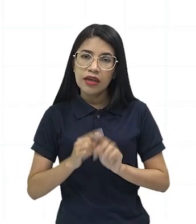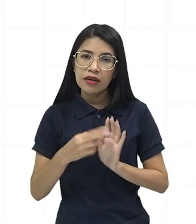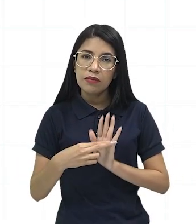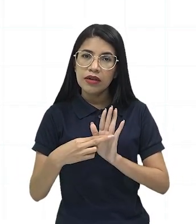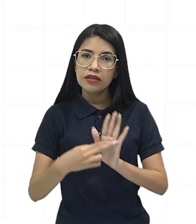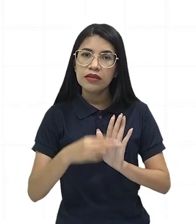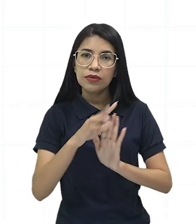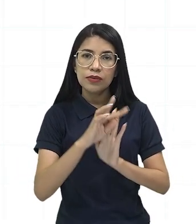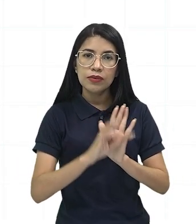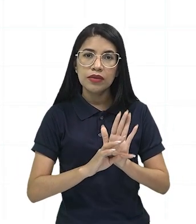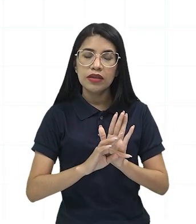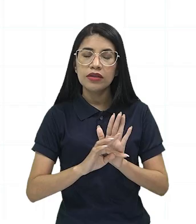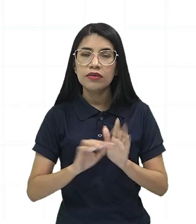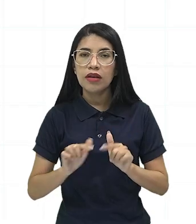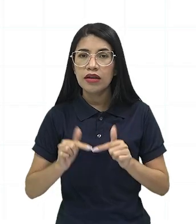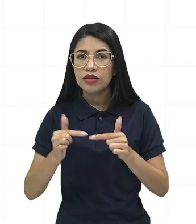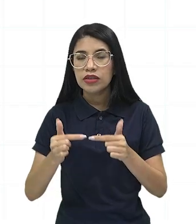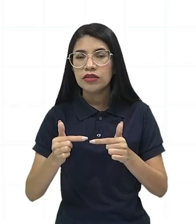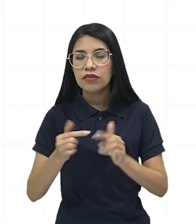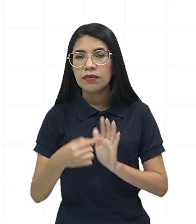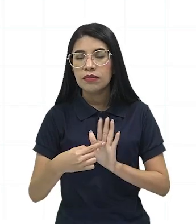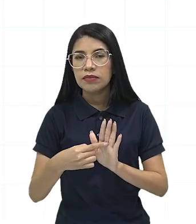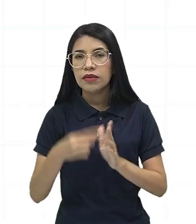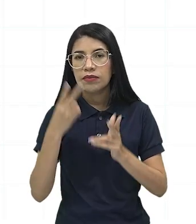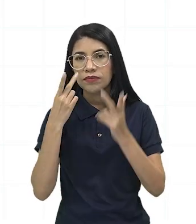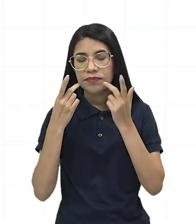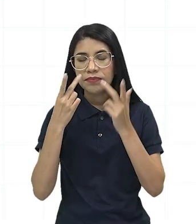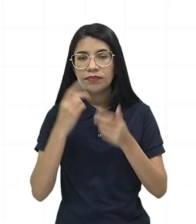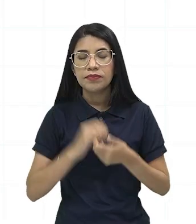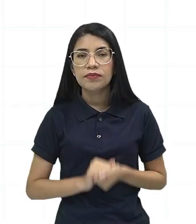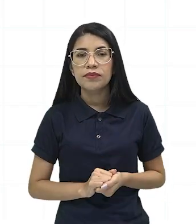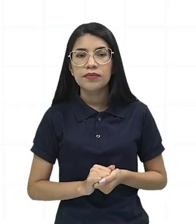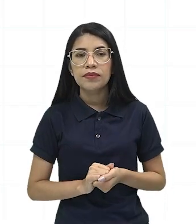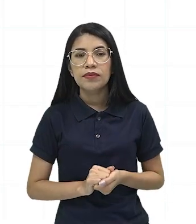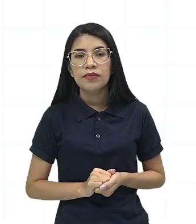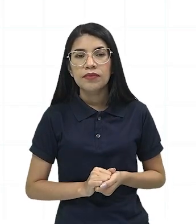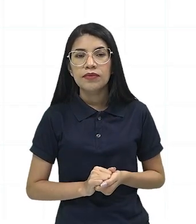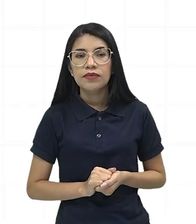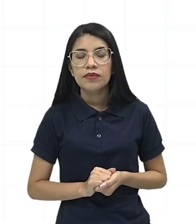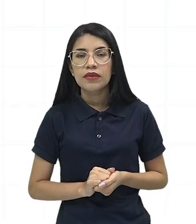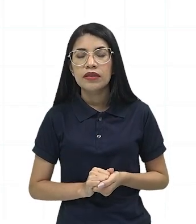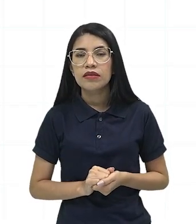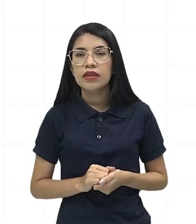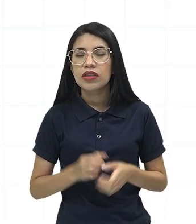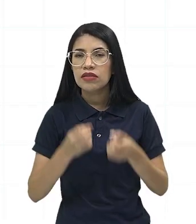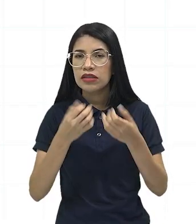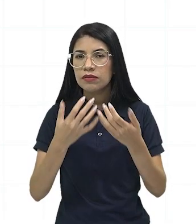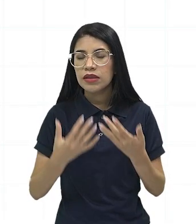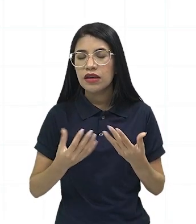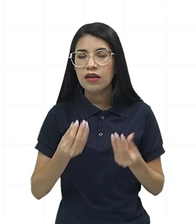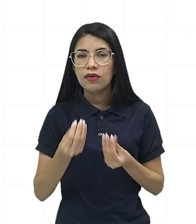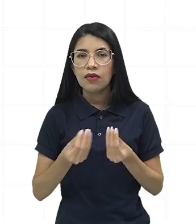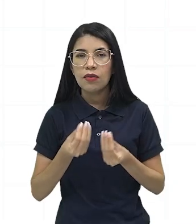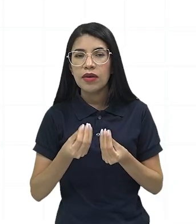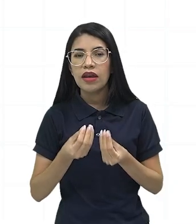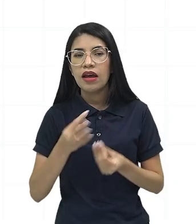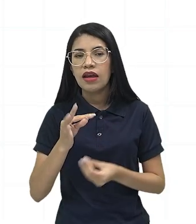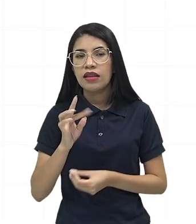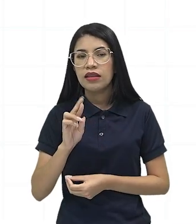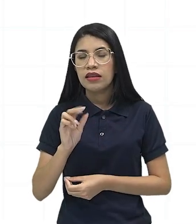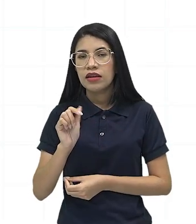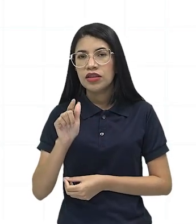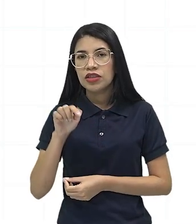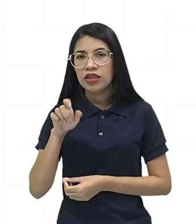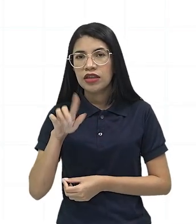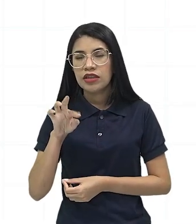aquele texto, atuando. E na sequência nós temos algumas explicações primeiro sobre a tragédia.